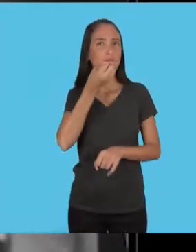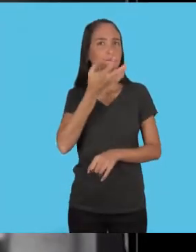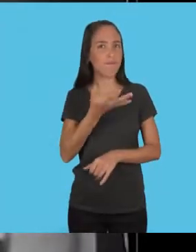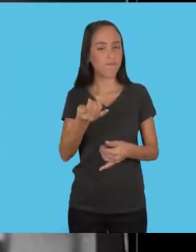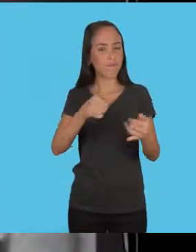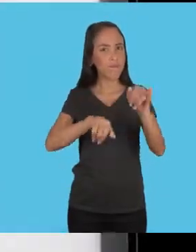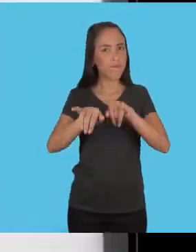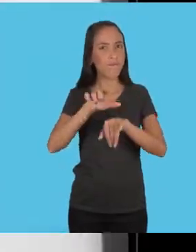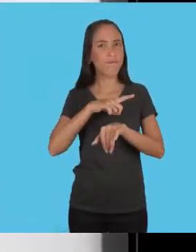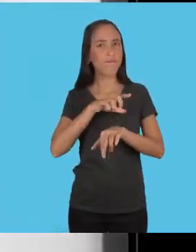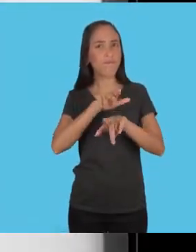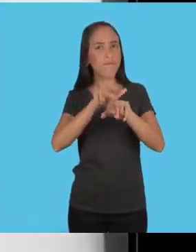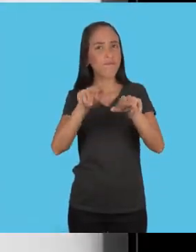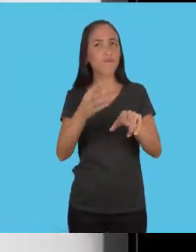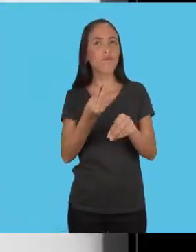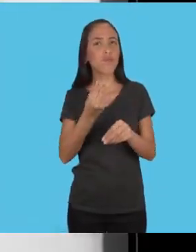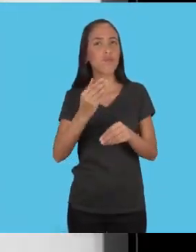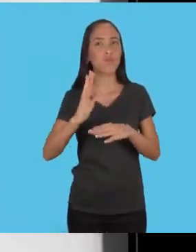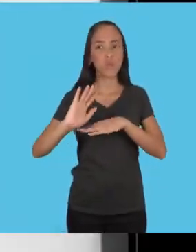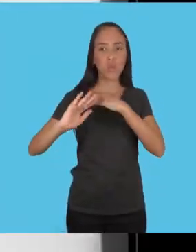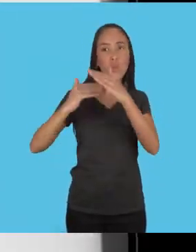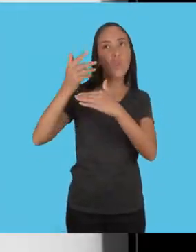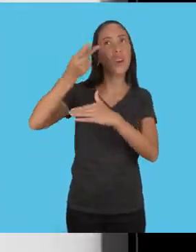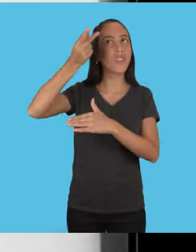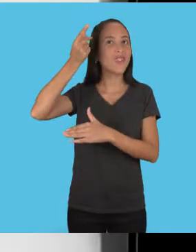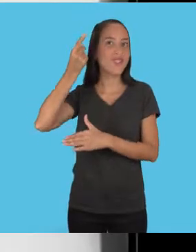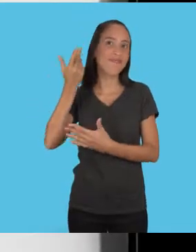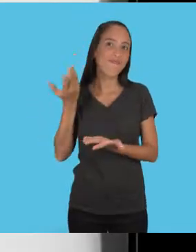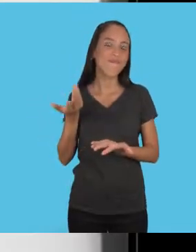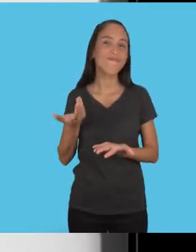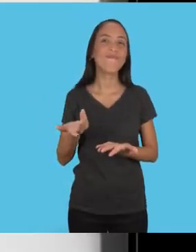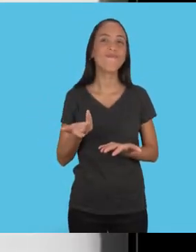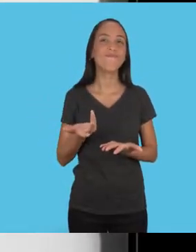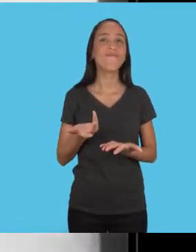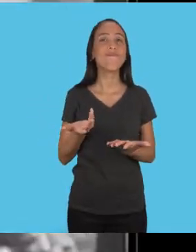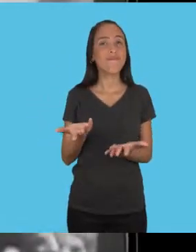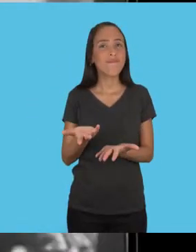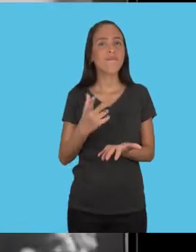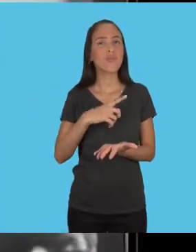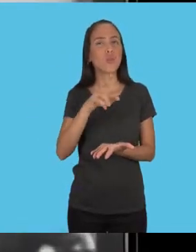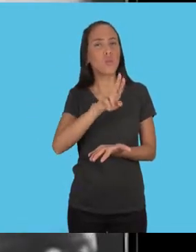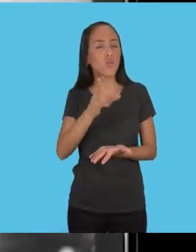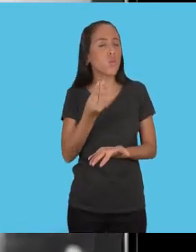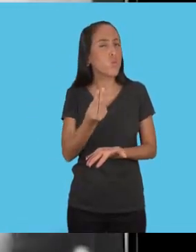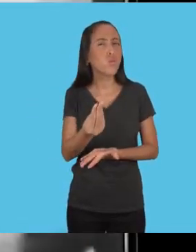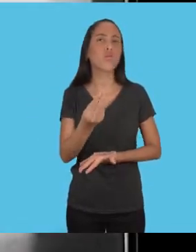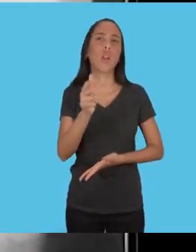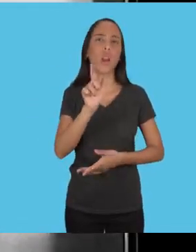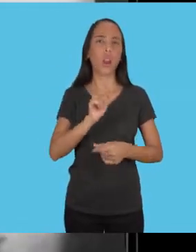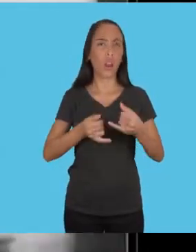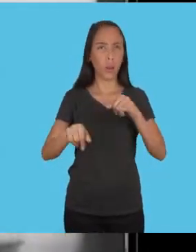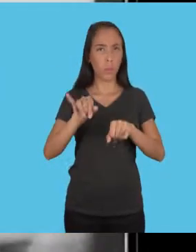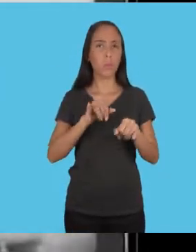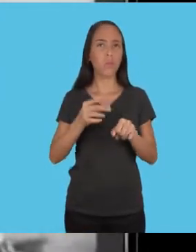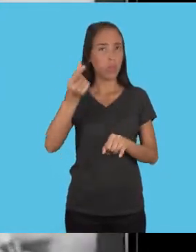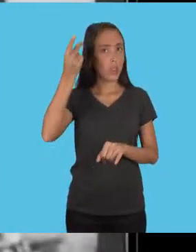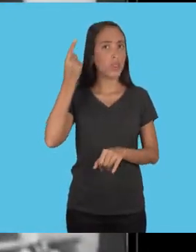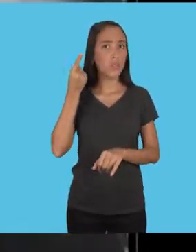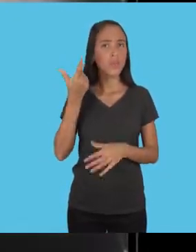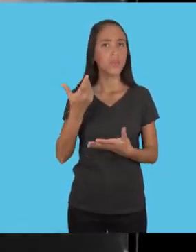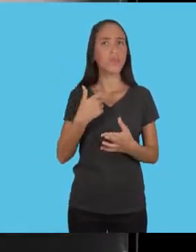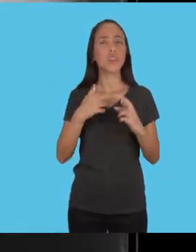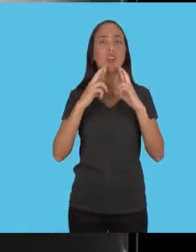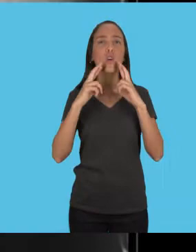laboratórios eram muito modernos para a época e se usava muito o laboratório, né? A gente se reunia